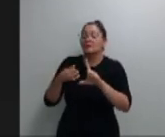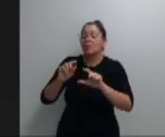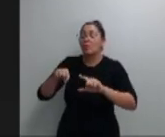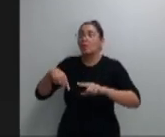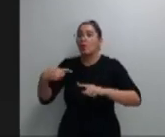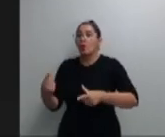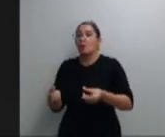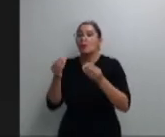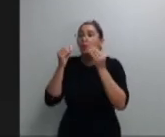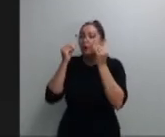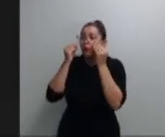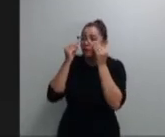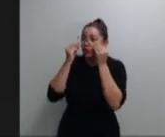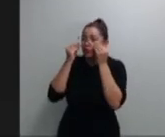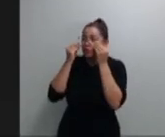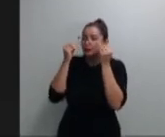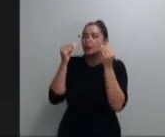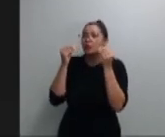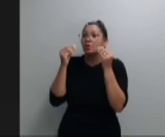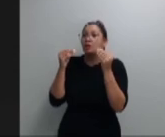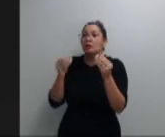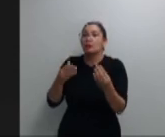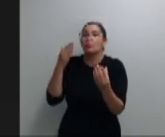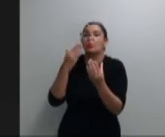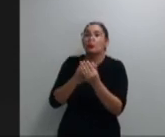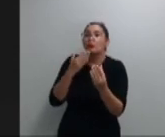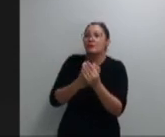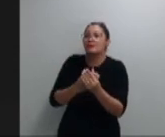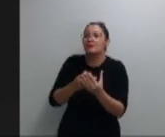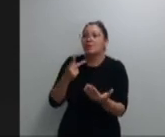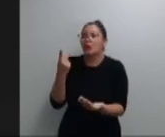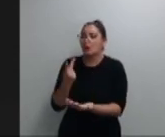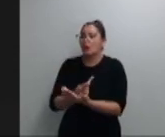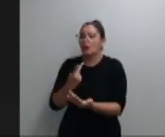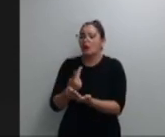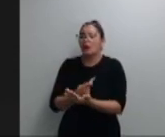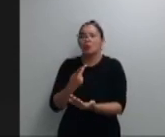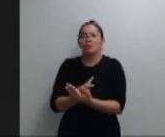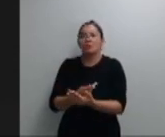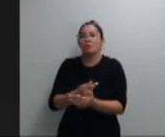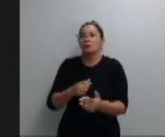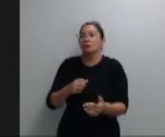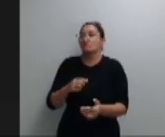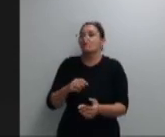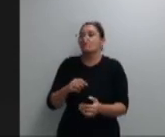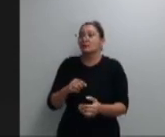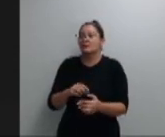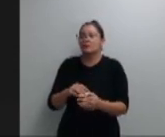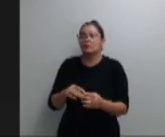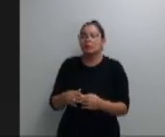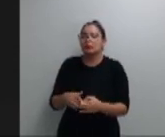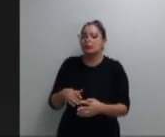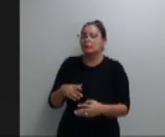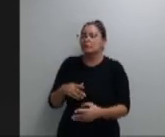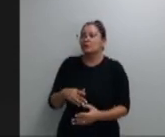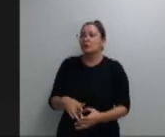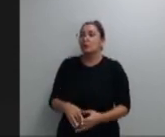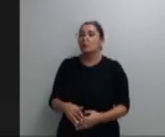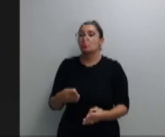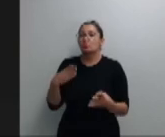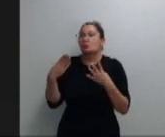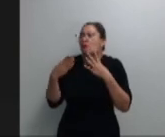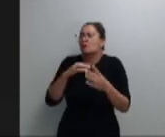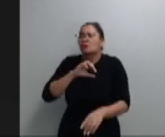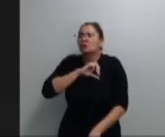fiz anotação num processo errado confundi o número 1871-201 eu confundi